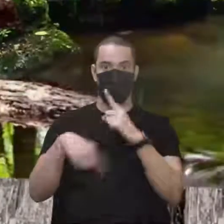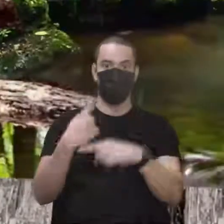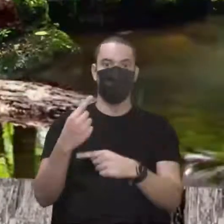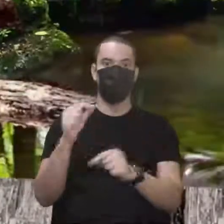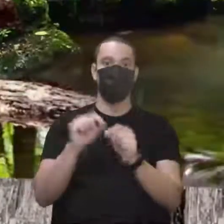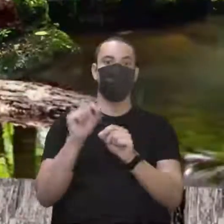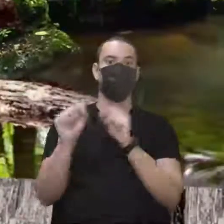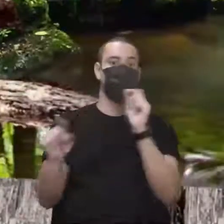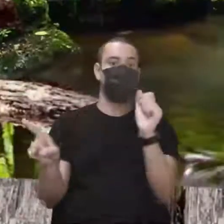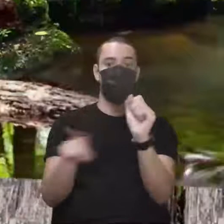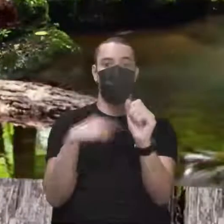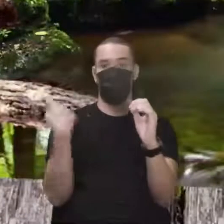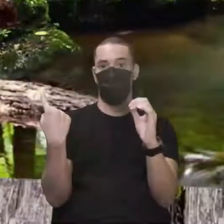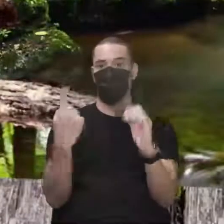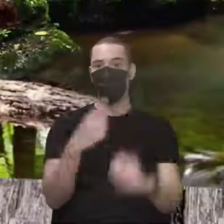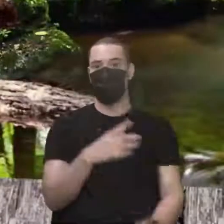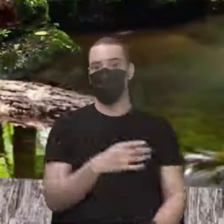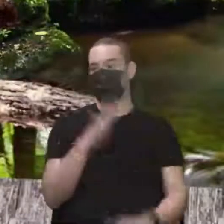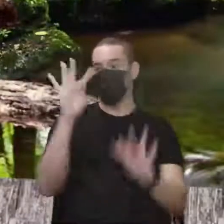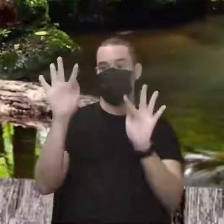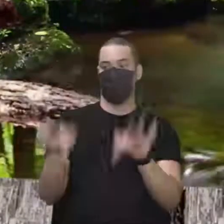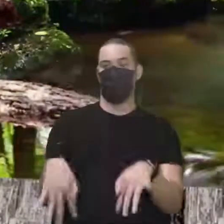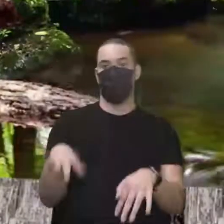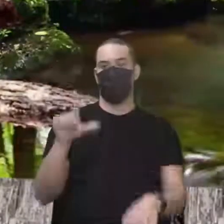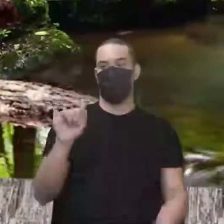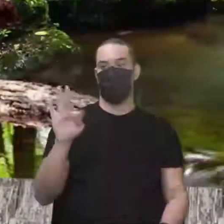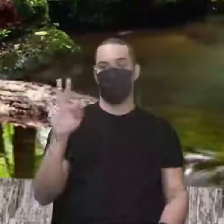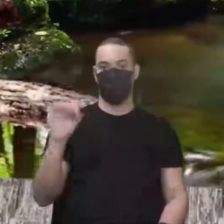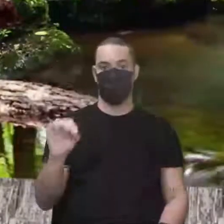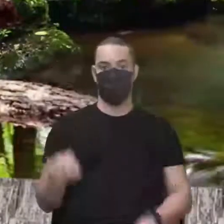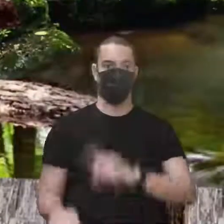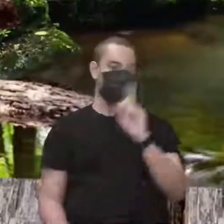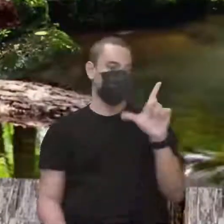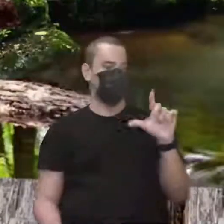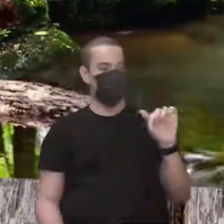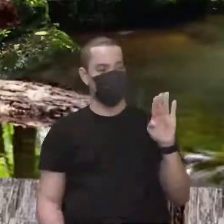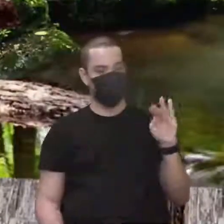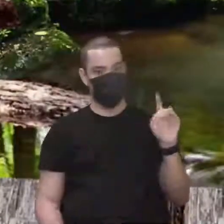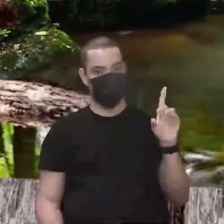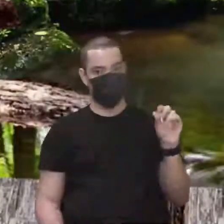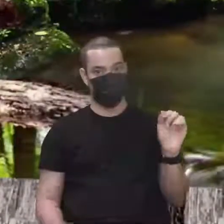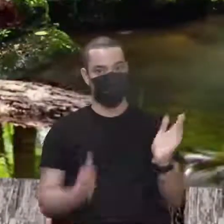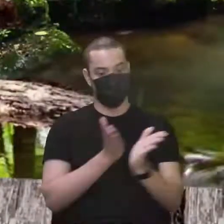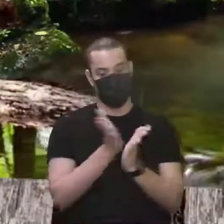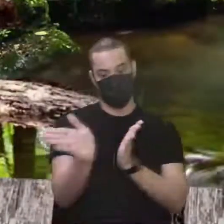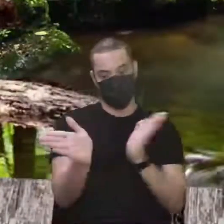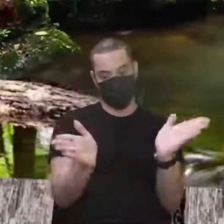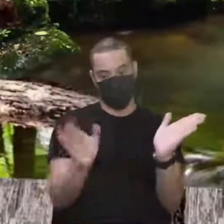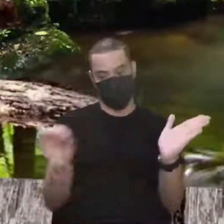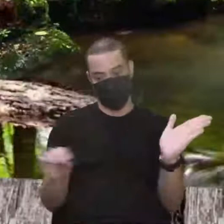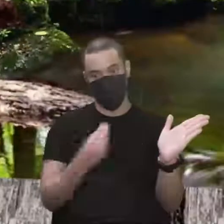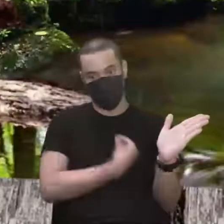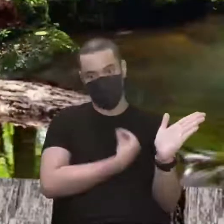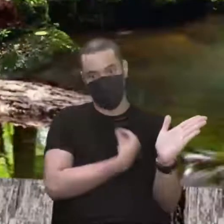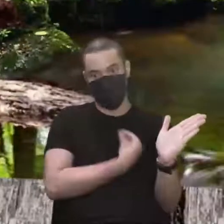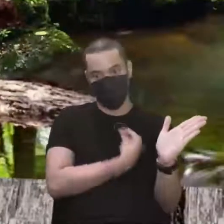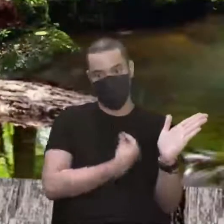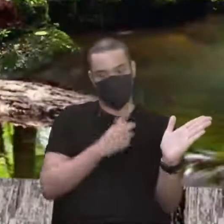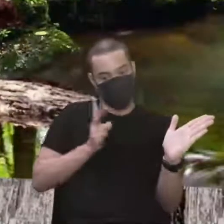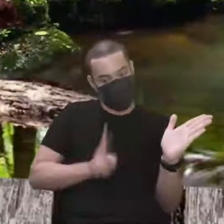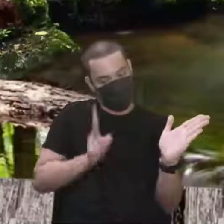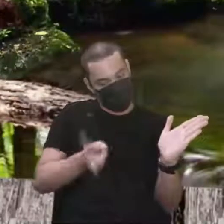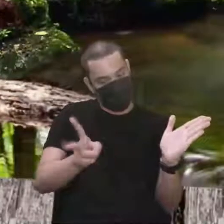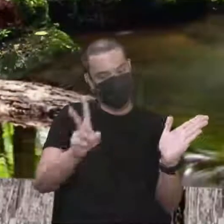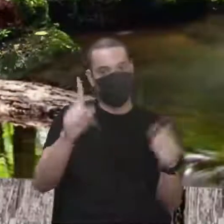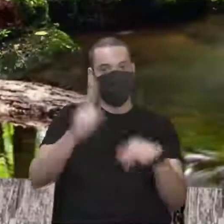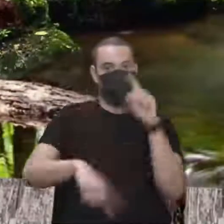ela morta no final do processo, que é o ciclo lítico. No lambda, você tem essas duas vias. Ou deixar ela viva, só incorporando material